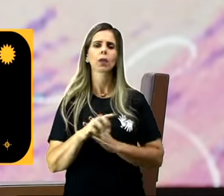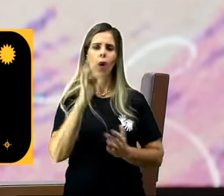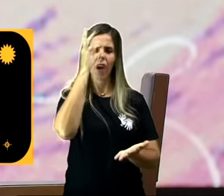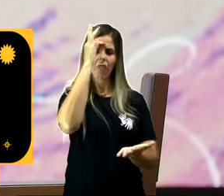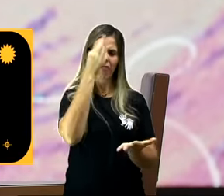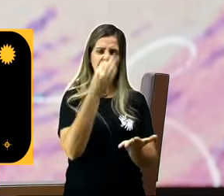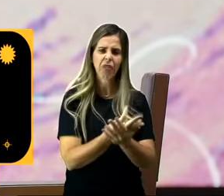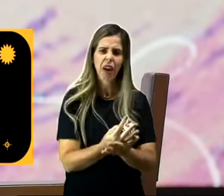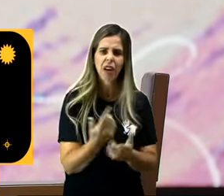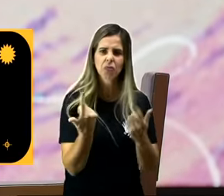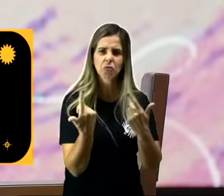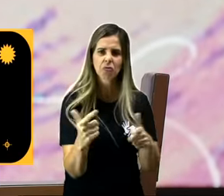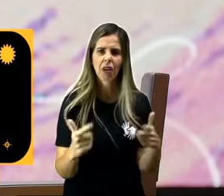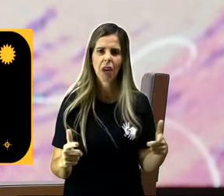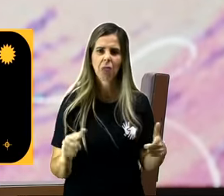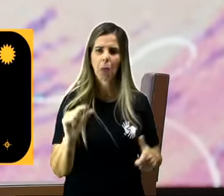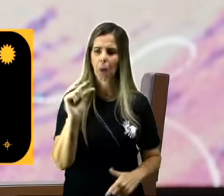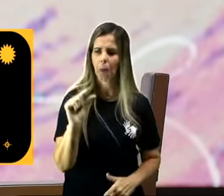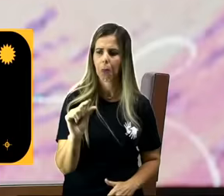deles?